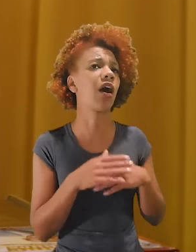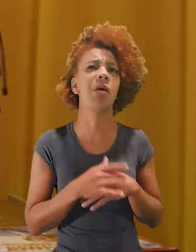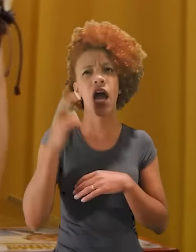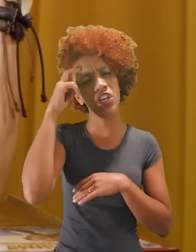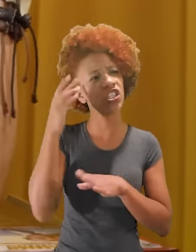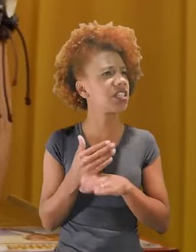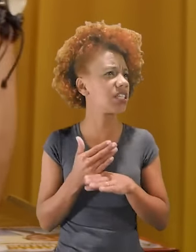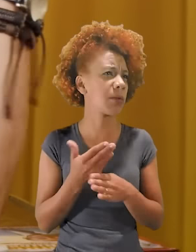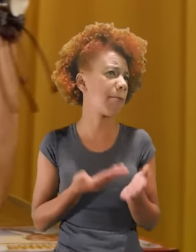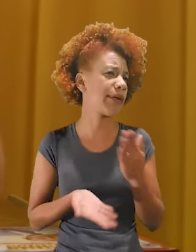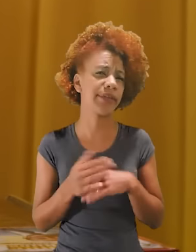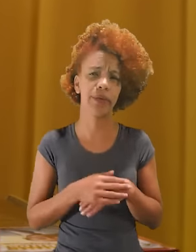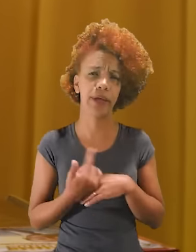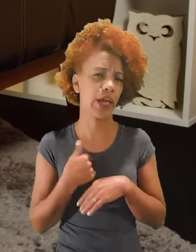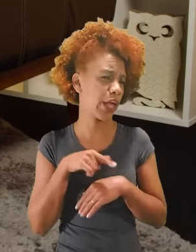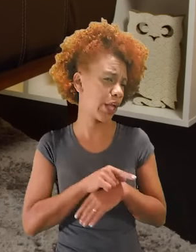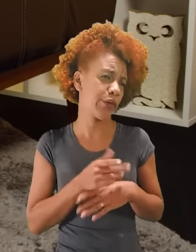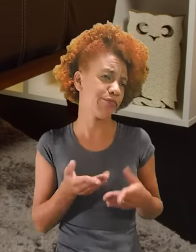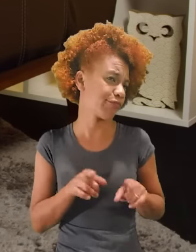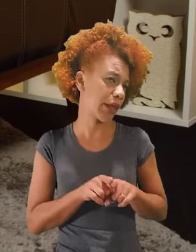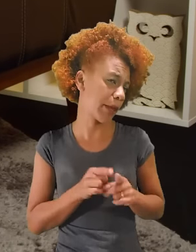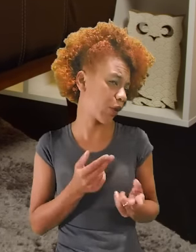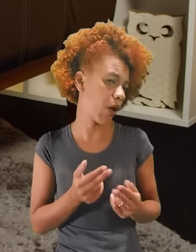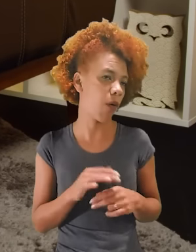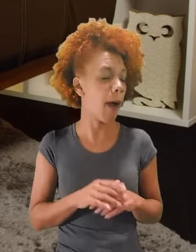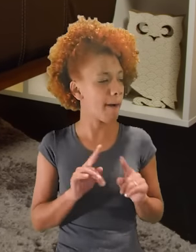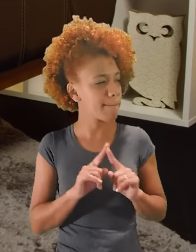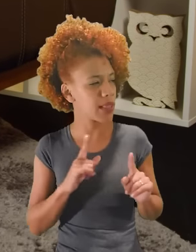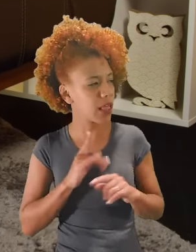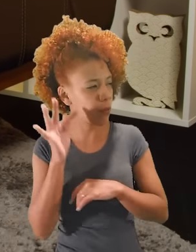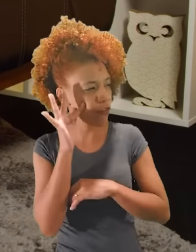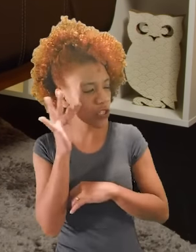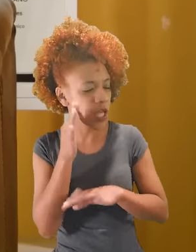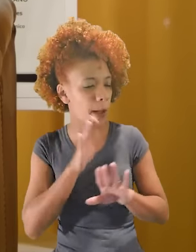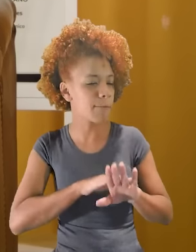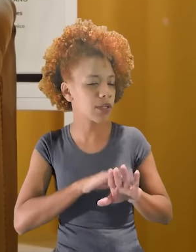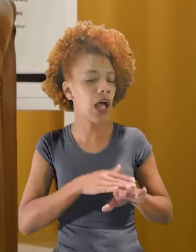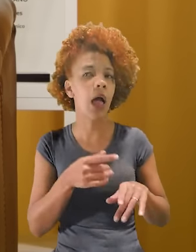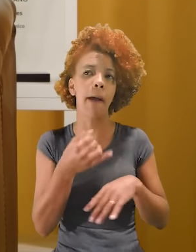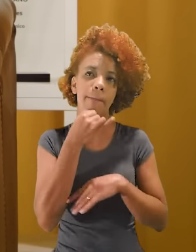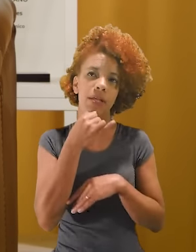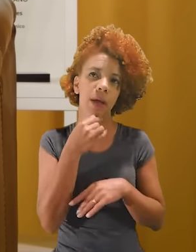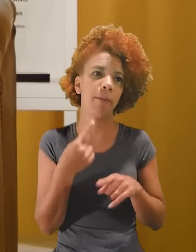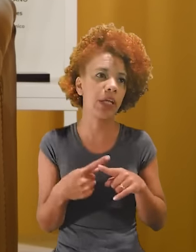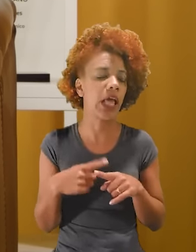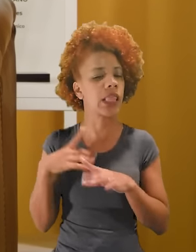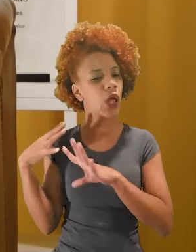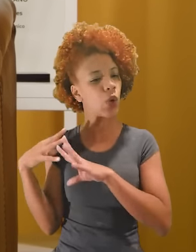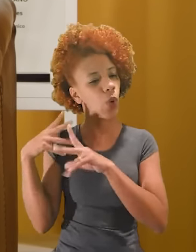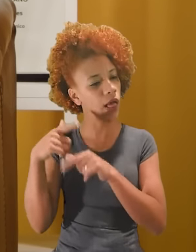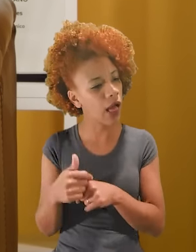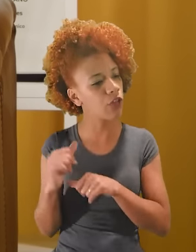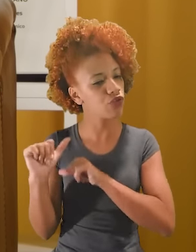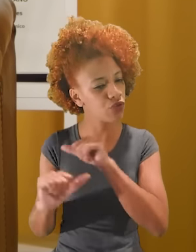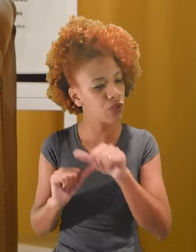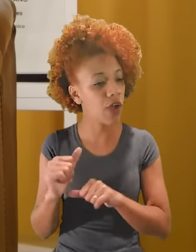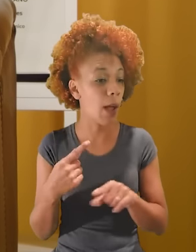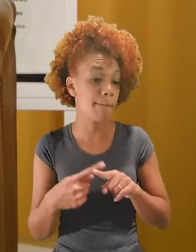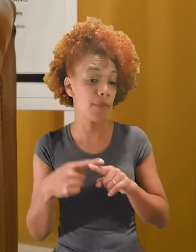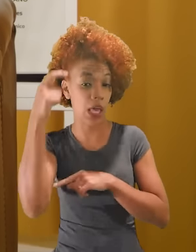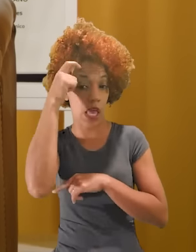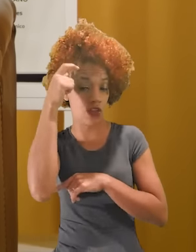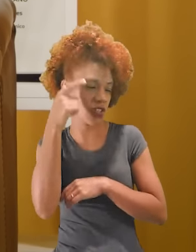cara, a Disney se perdeu? O que eu não posso me perder aqui? Mas tem alguma filosofia por trás do tipo assim, cara, a gente tem um legado da inovação? Porque a Disney, cara, você vê